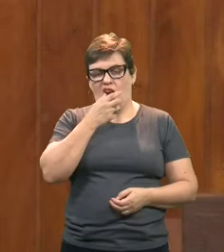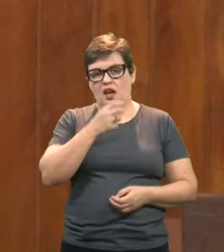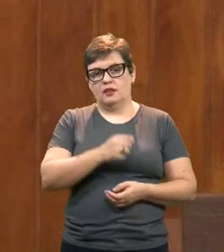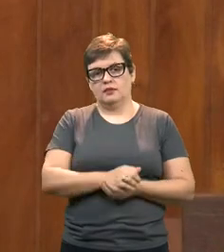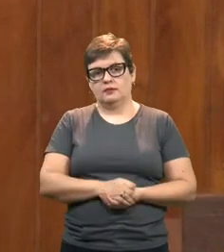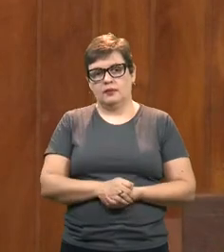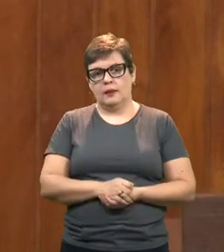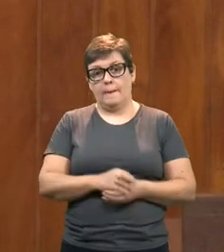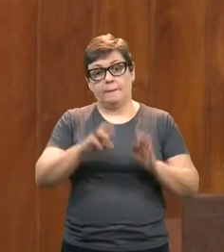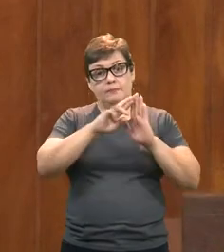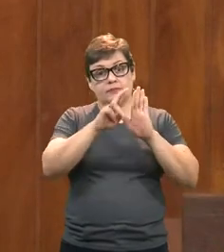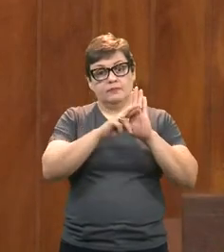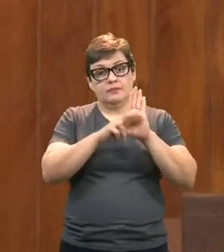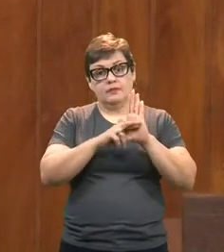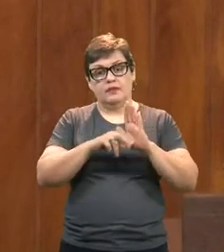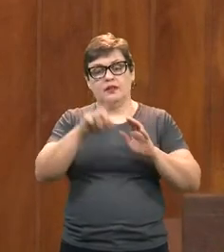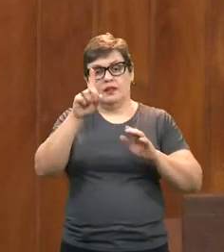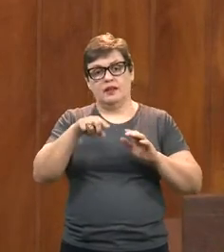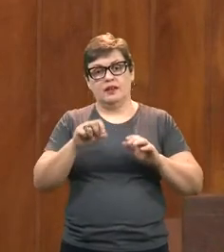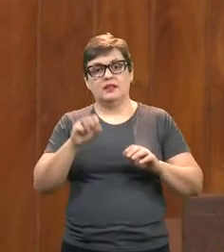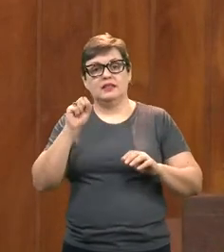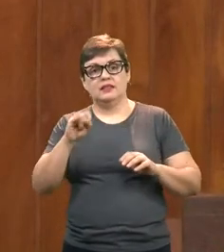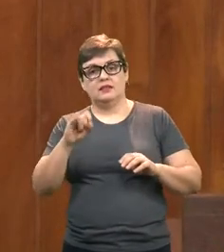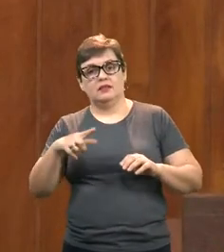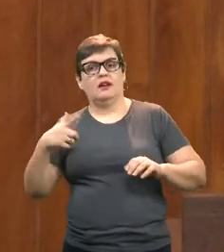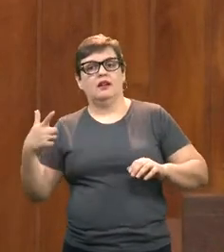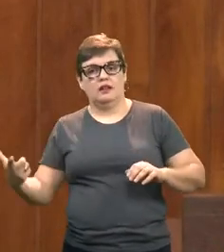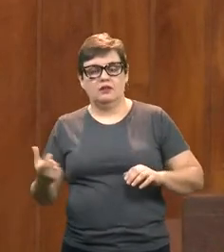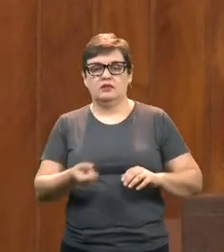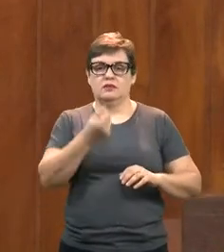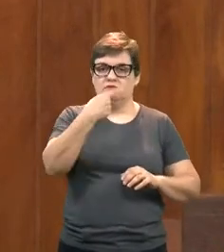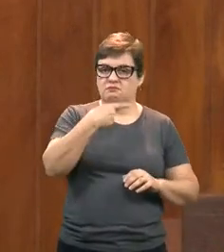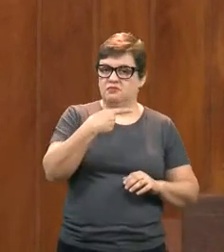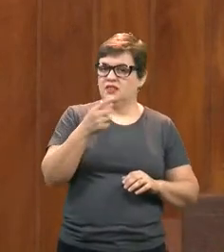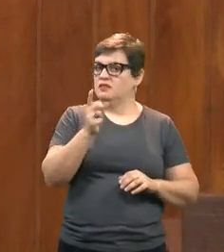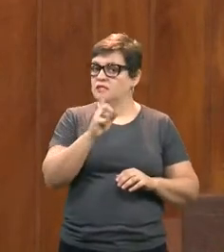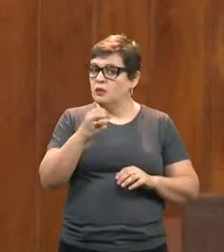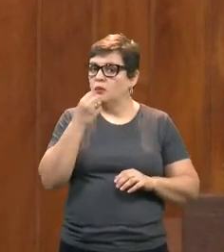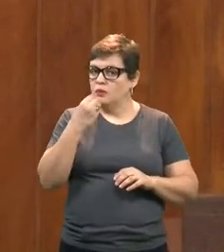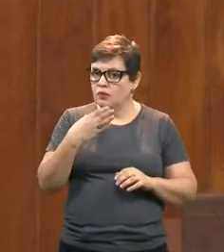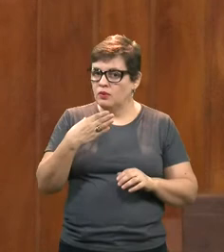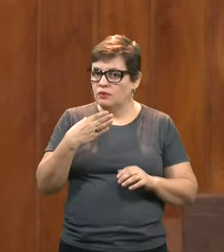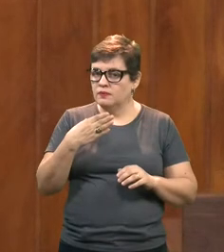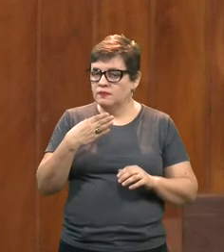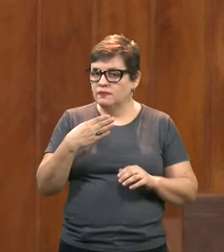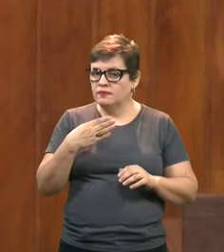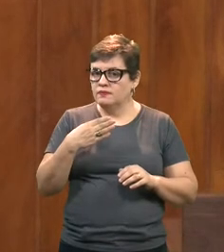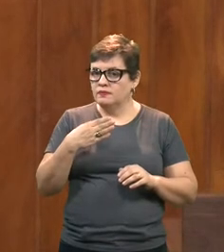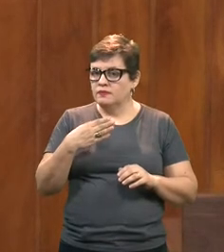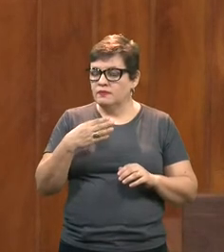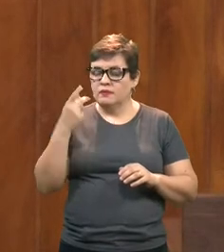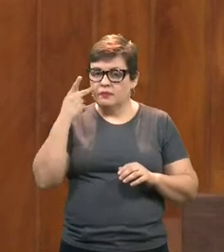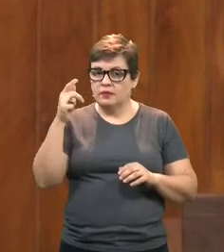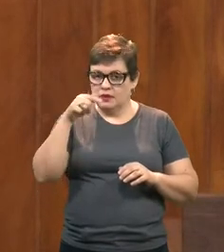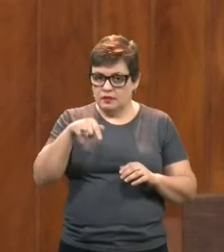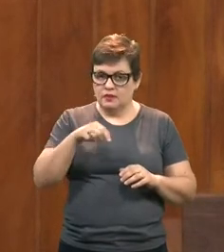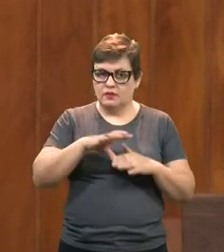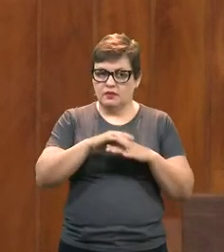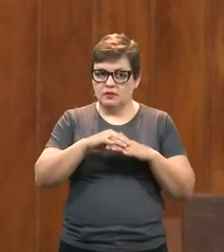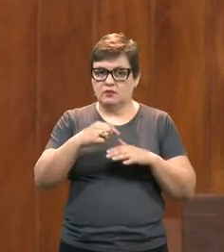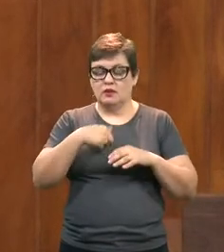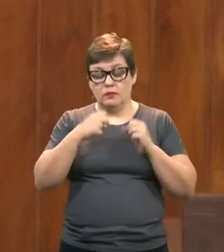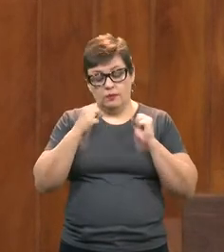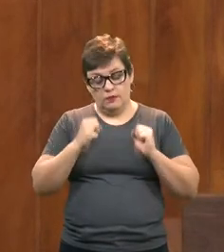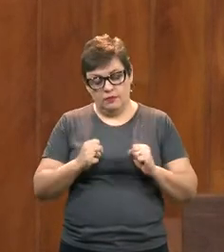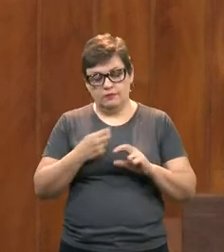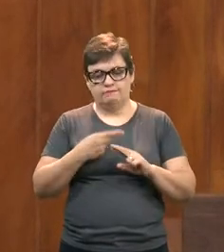regra é, se as outras medicações não surtirem efeito suficiente, eu posso entrar com essa opção. E o que que eu